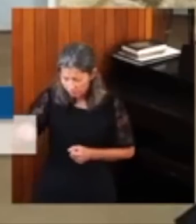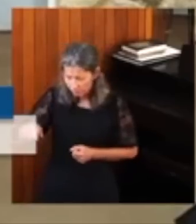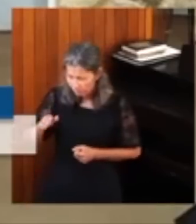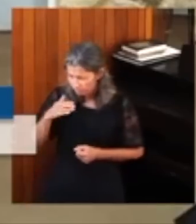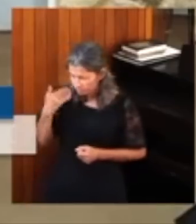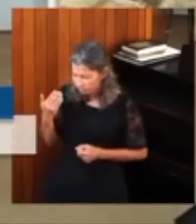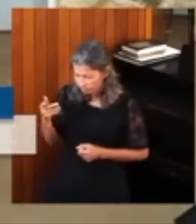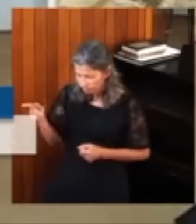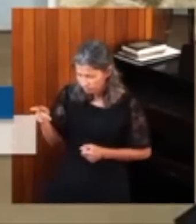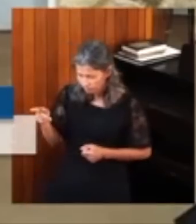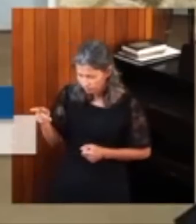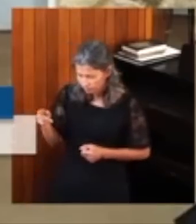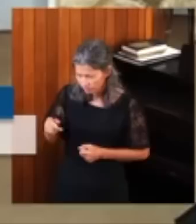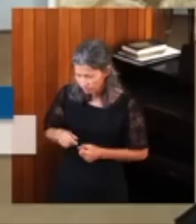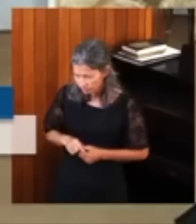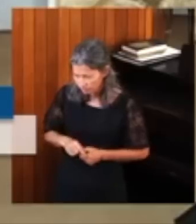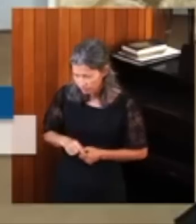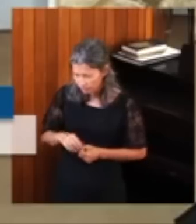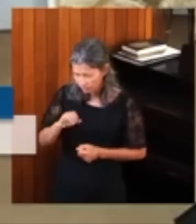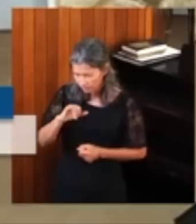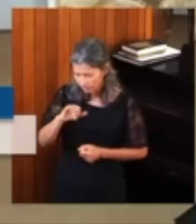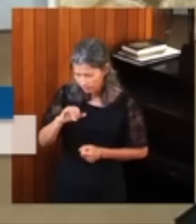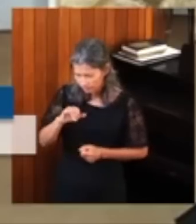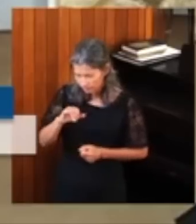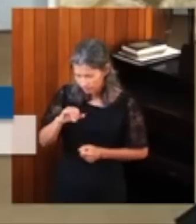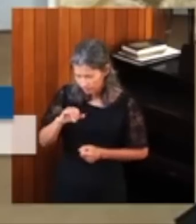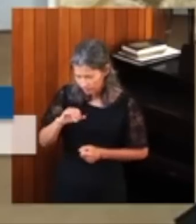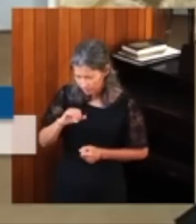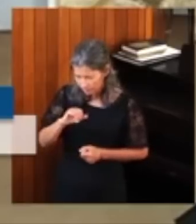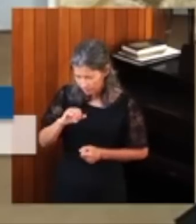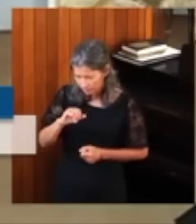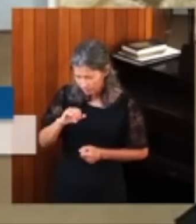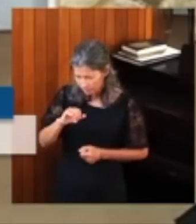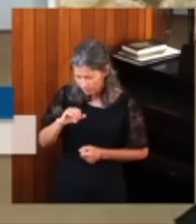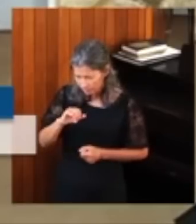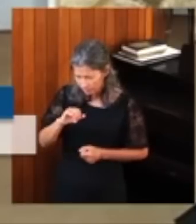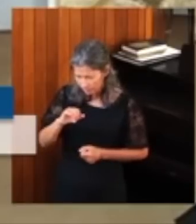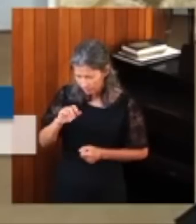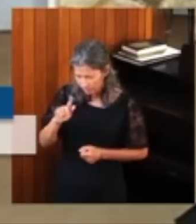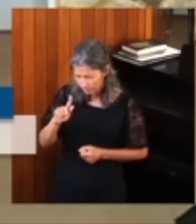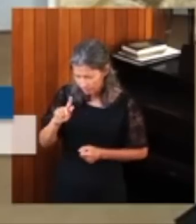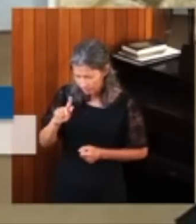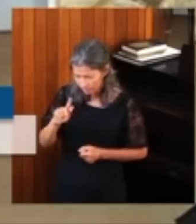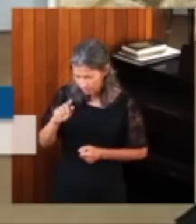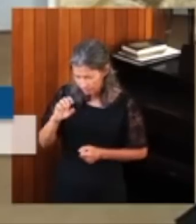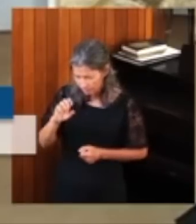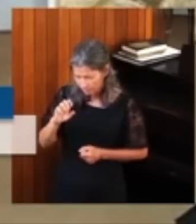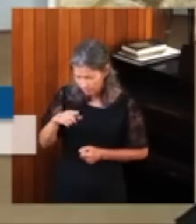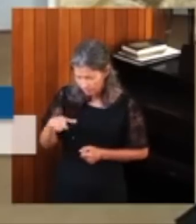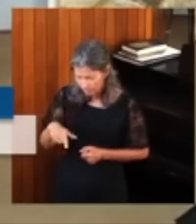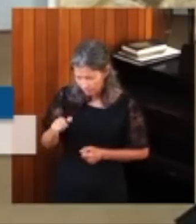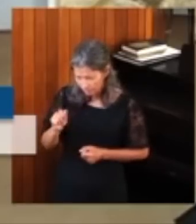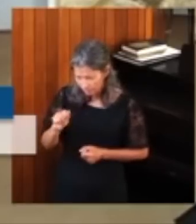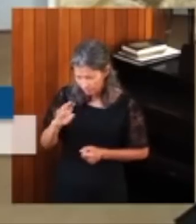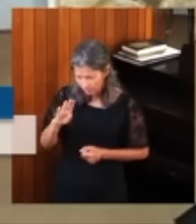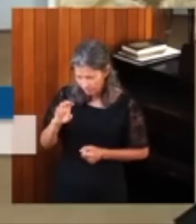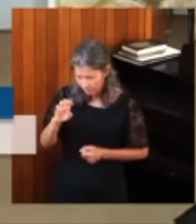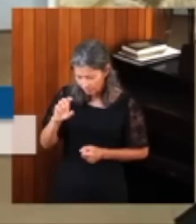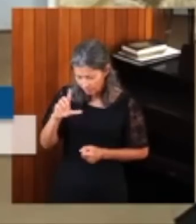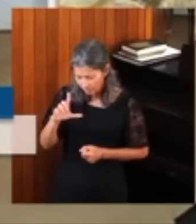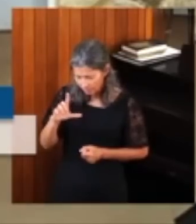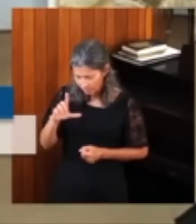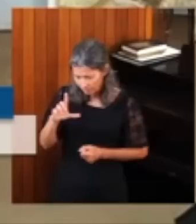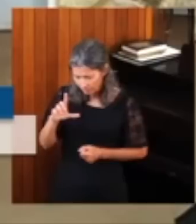Se cumpriu, porque lá em Daniel 8 aparece um carneiro com 2 chifres. E o bode vem voando e quebra os 2 chifres. Então os 2 chifres eram as